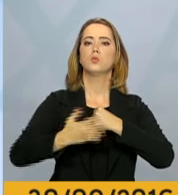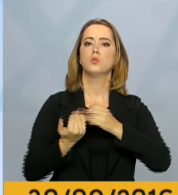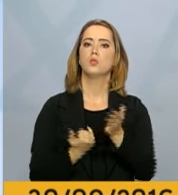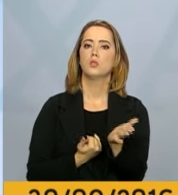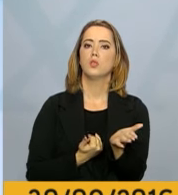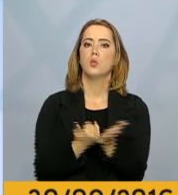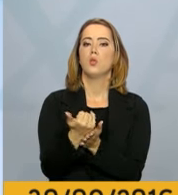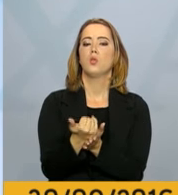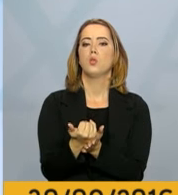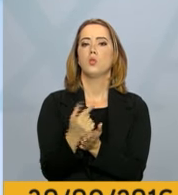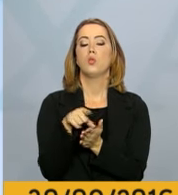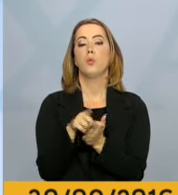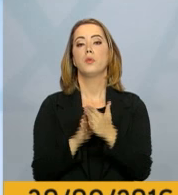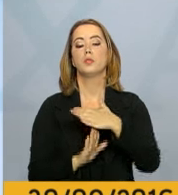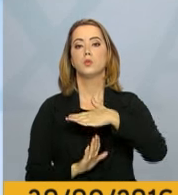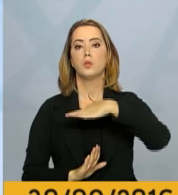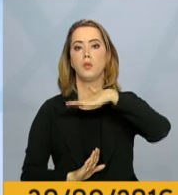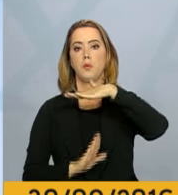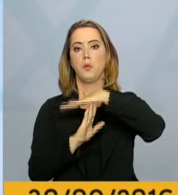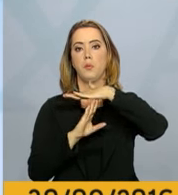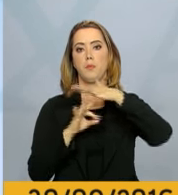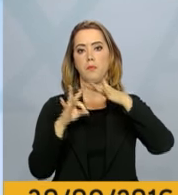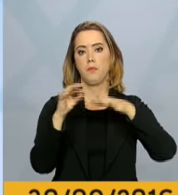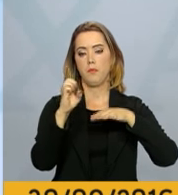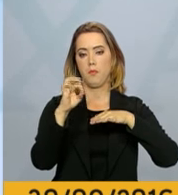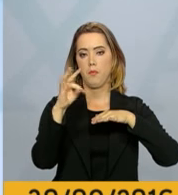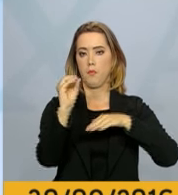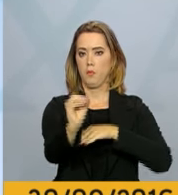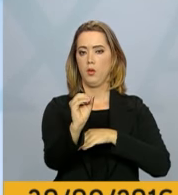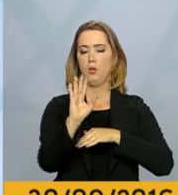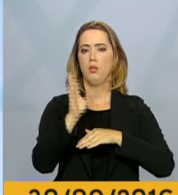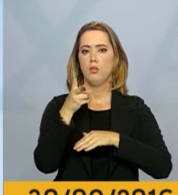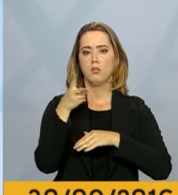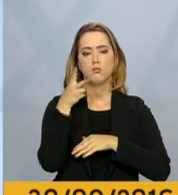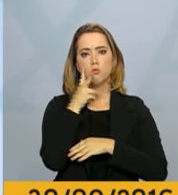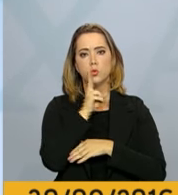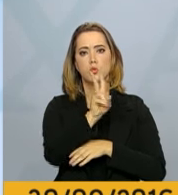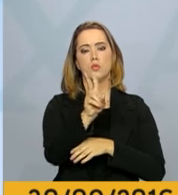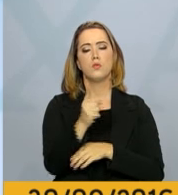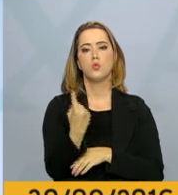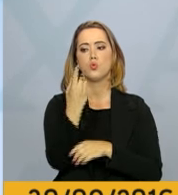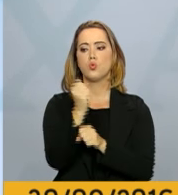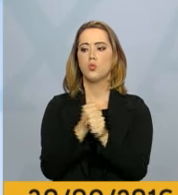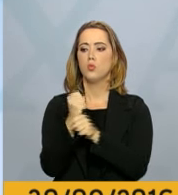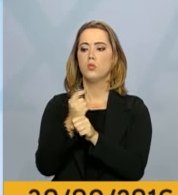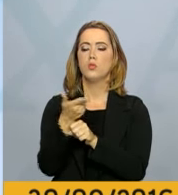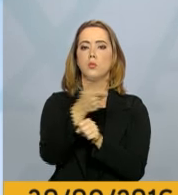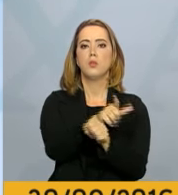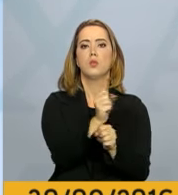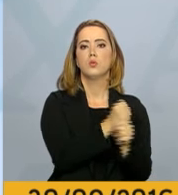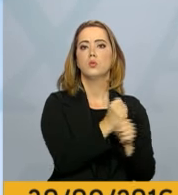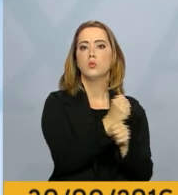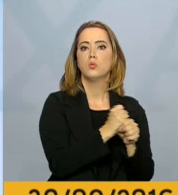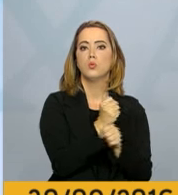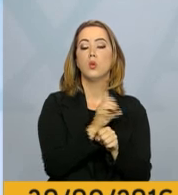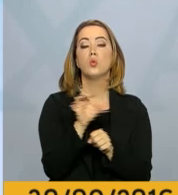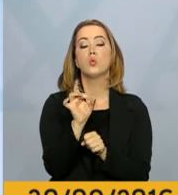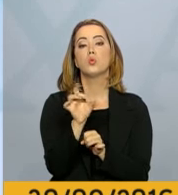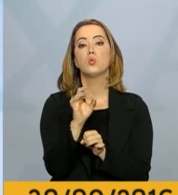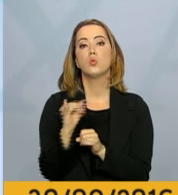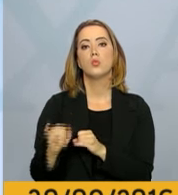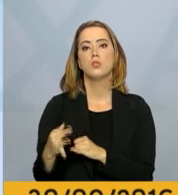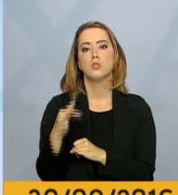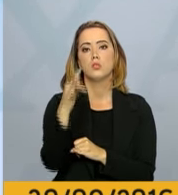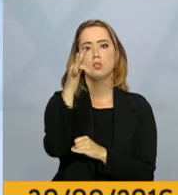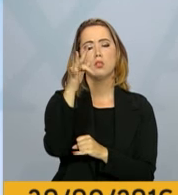a partir do teto de gastos, revisável, como disse, de um ano para outro, apenas pela inflação